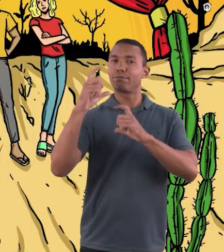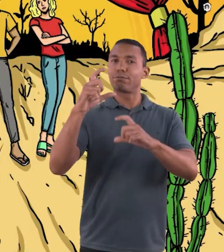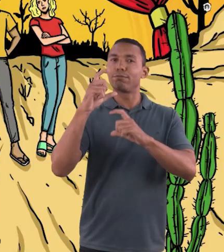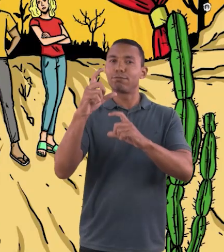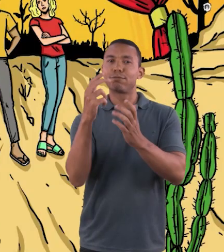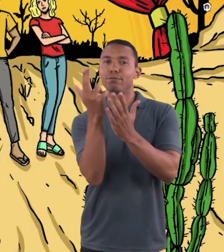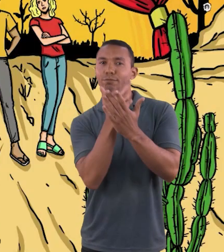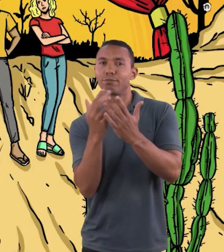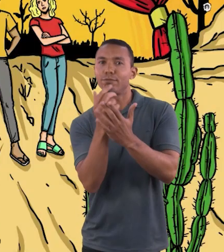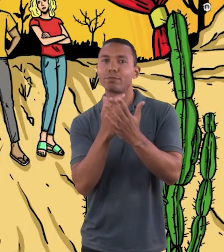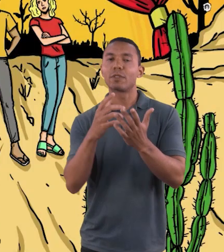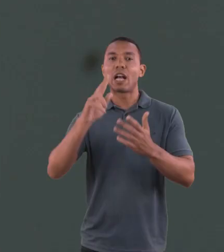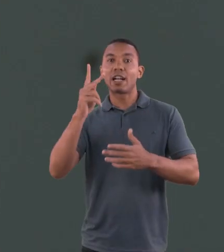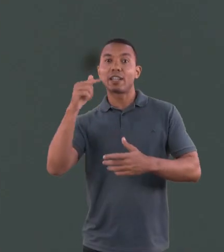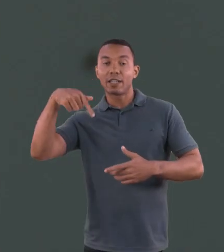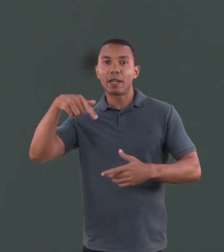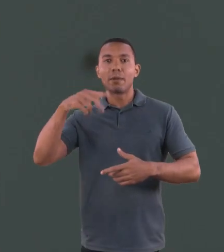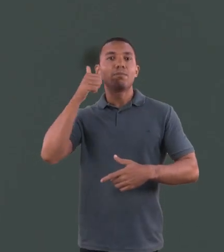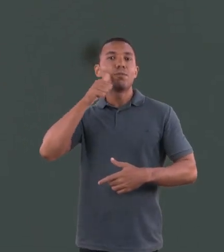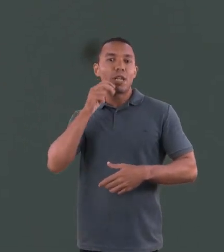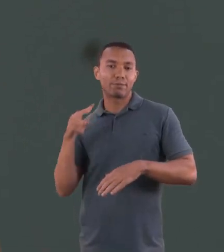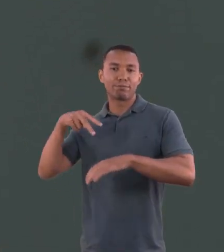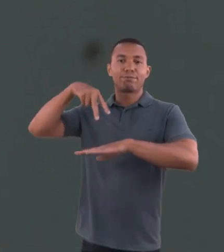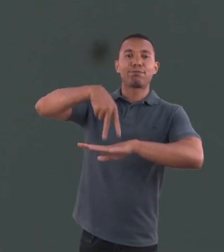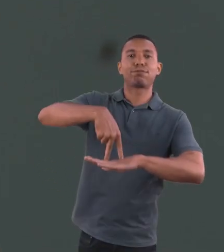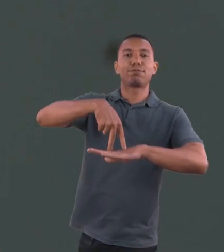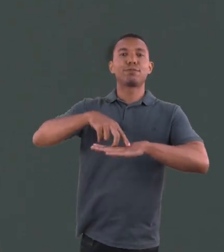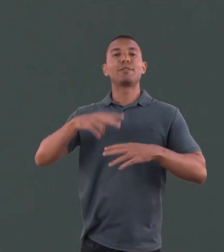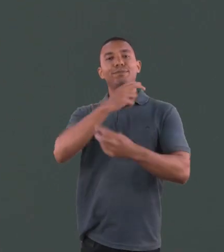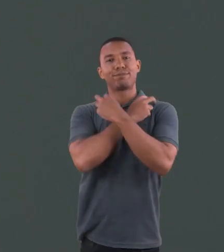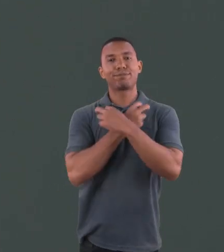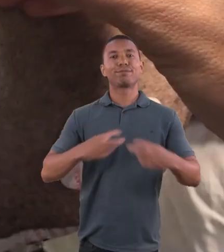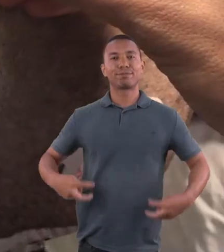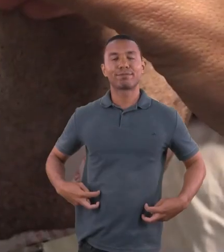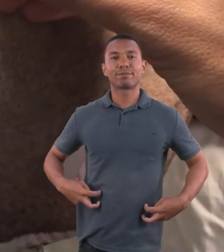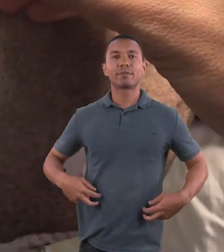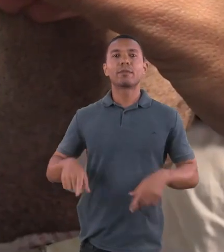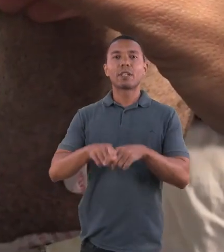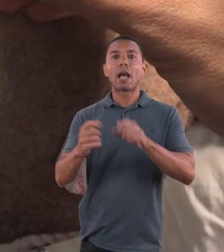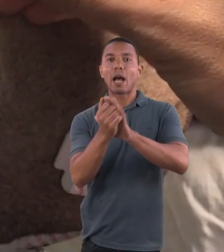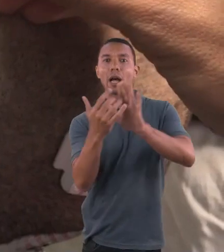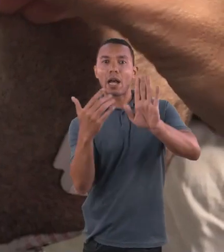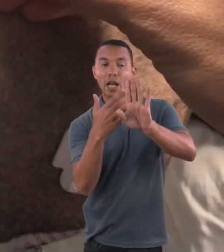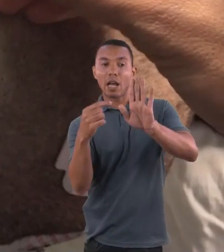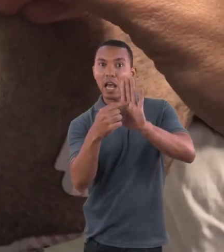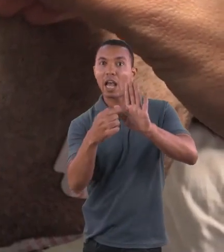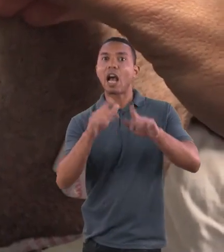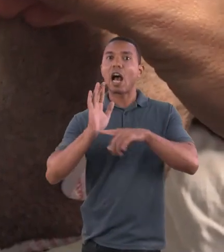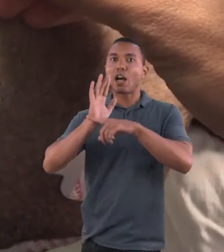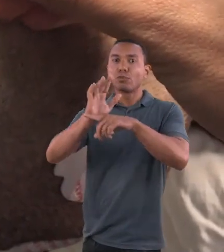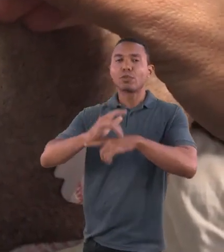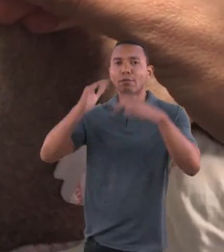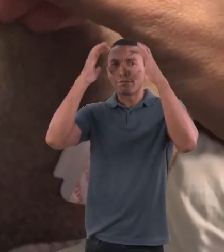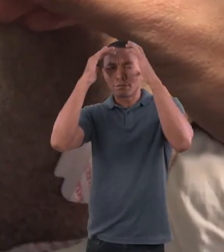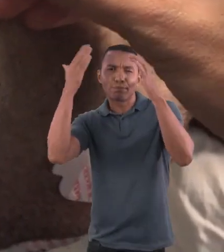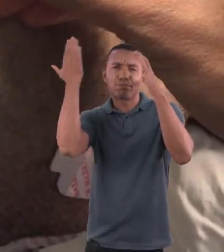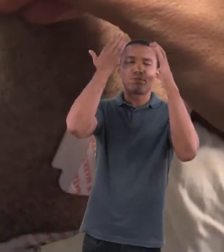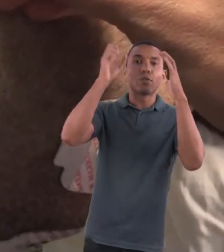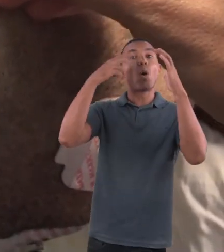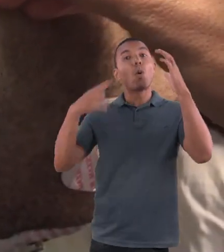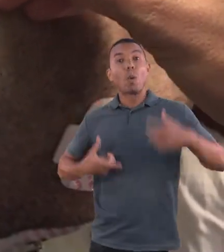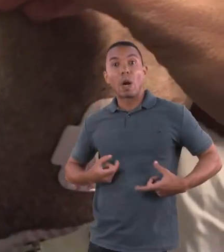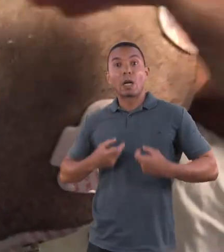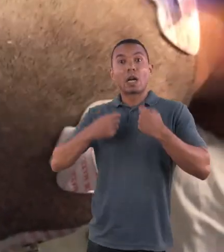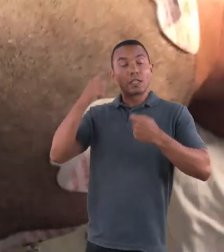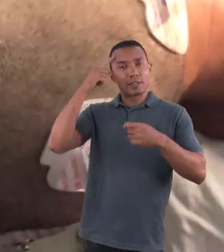cria HQ que ressignifica o protagonismo das mulheres no cangaço. Ferramenta facilita a localização de lesões cerebrais